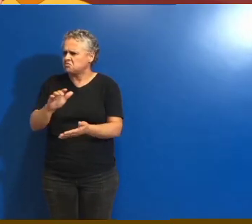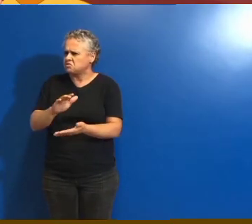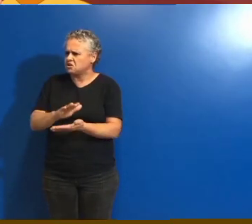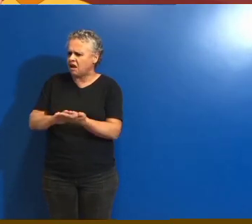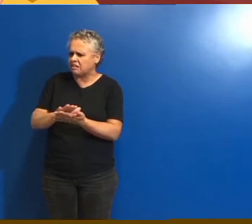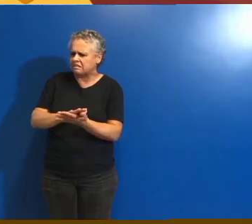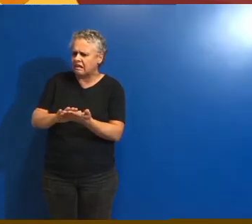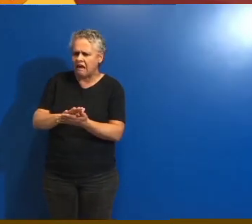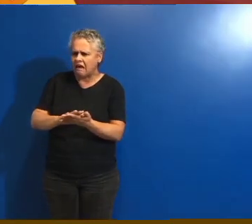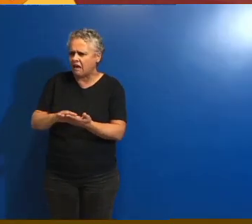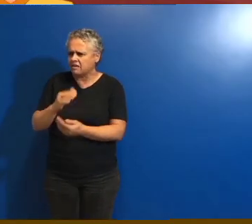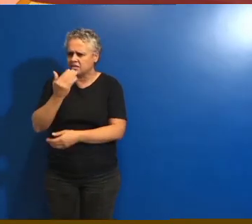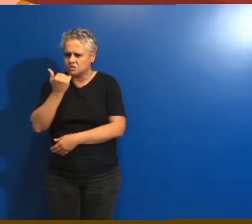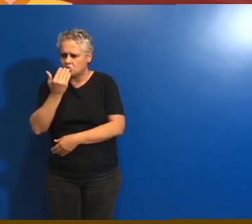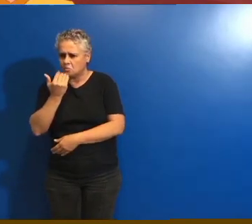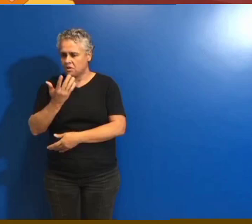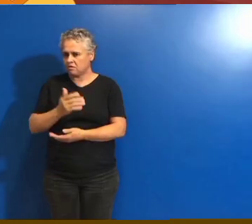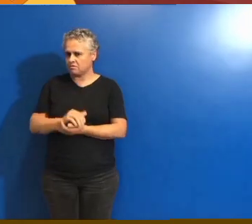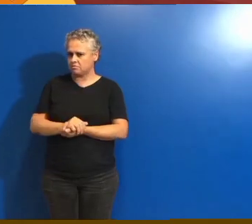nem iguarias para elas.